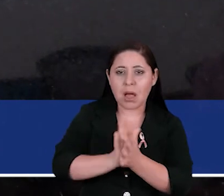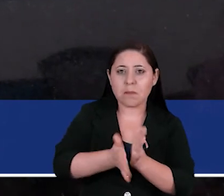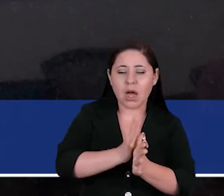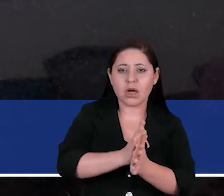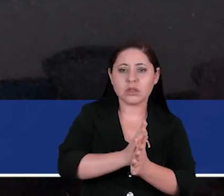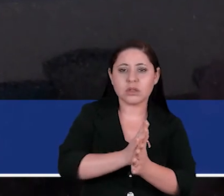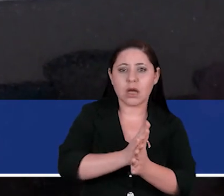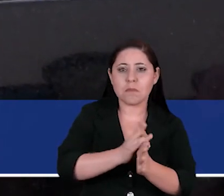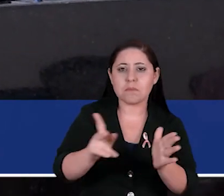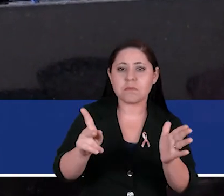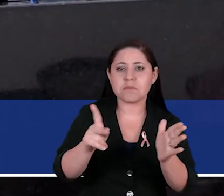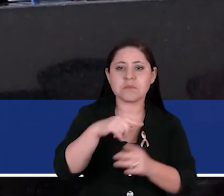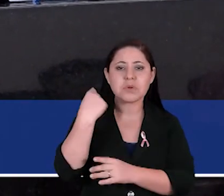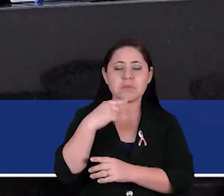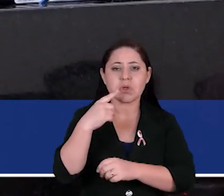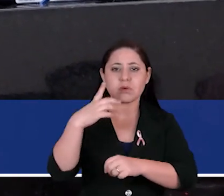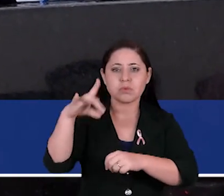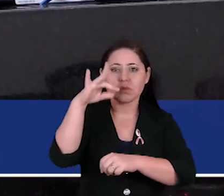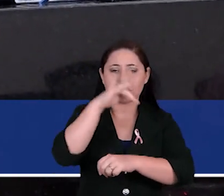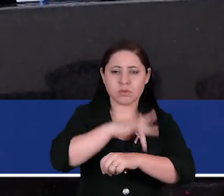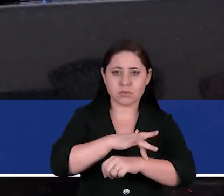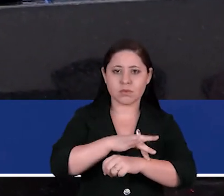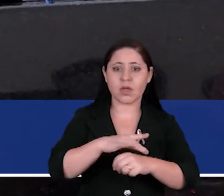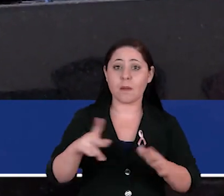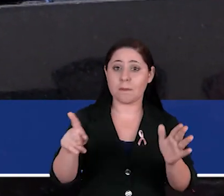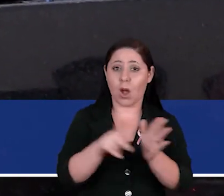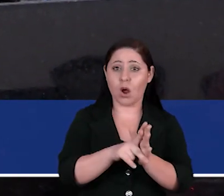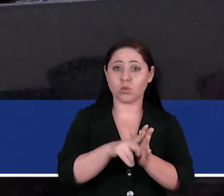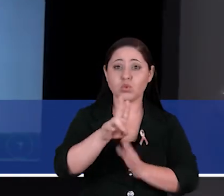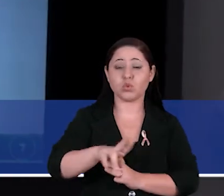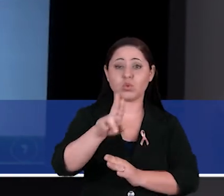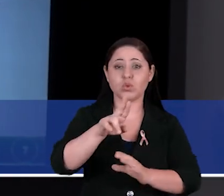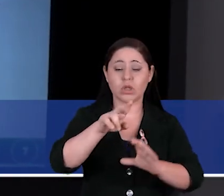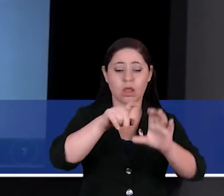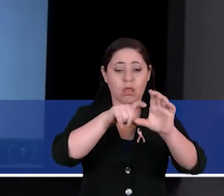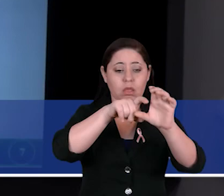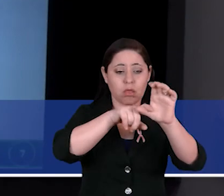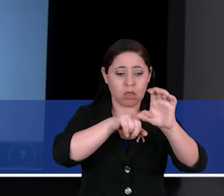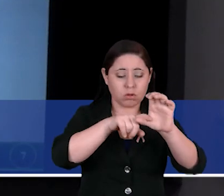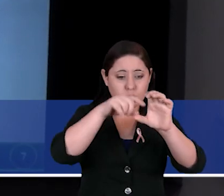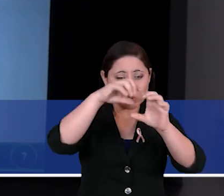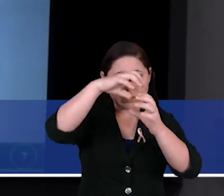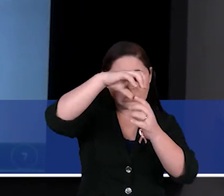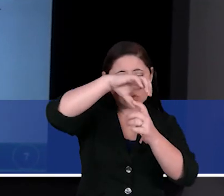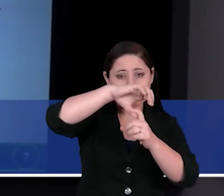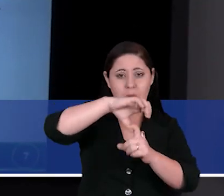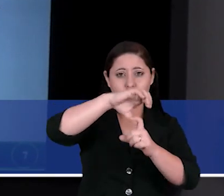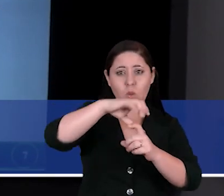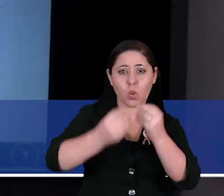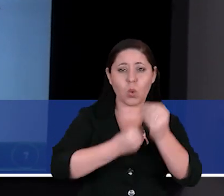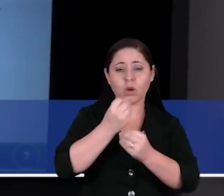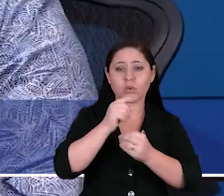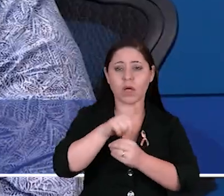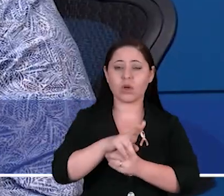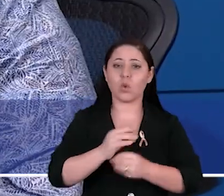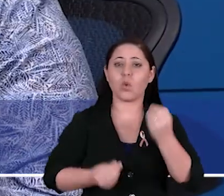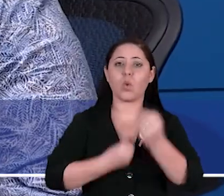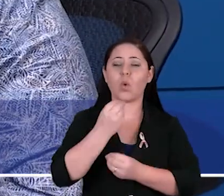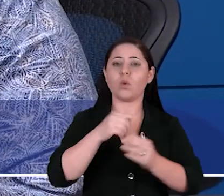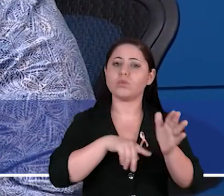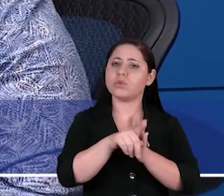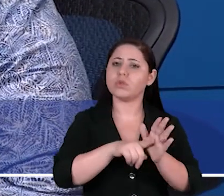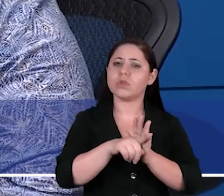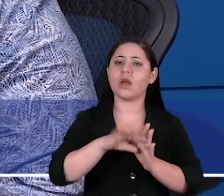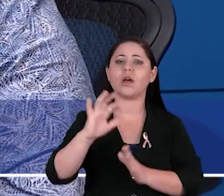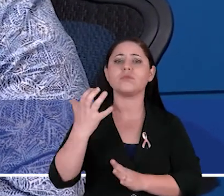do extrato da castanha de caju para o controle do Aedes aegypti. Eles falaram sobre o atual estágio da pesquisa e como